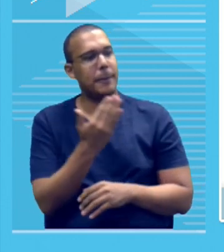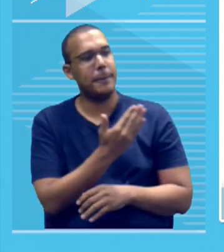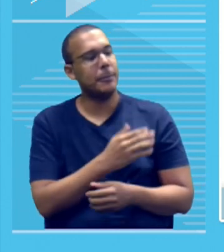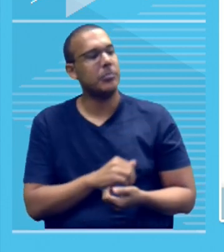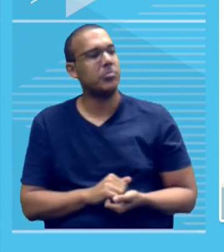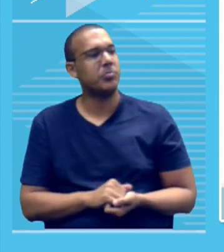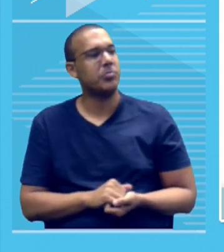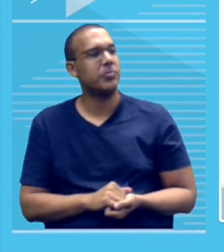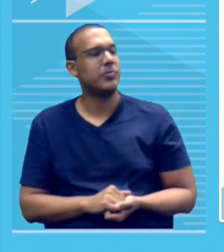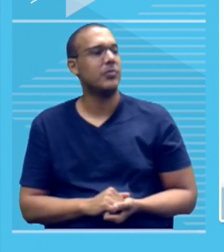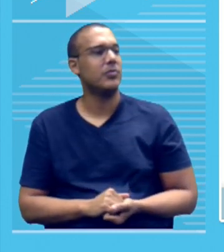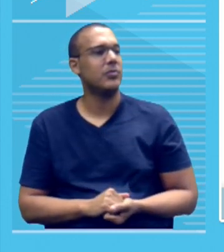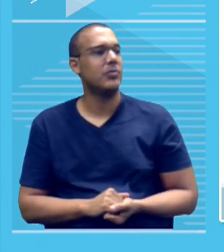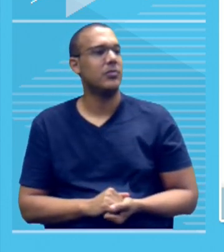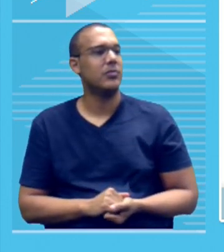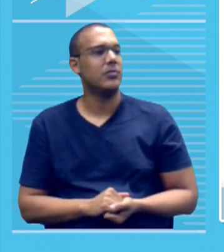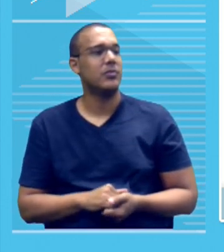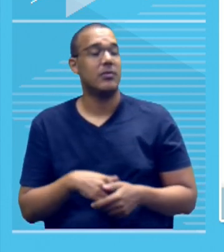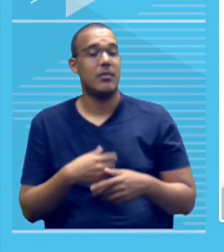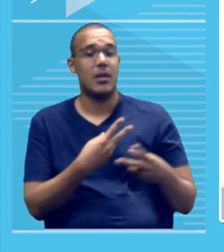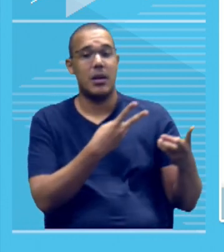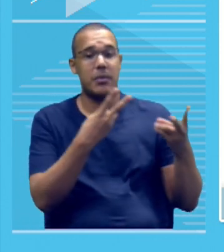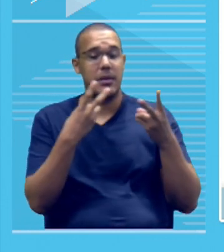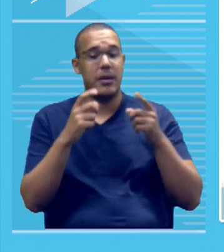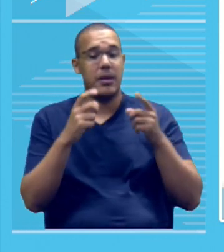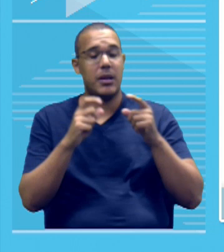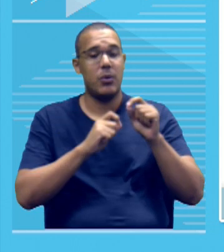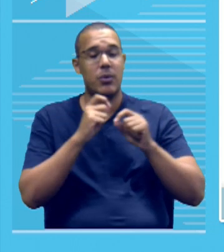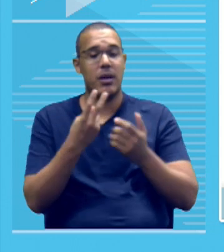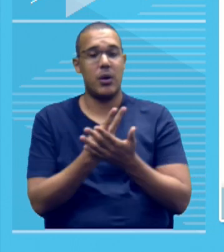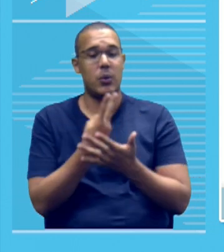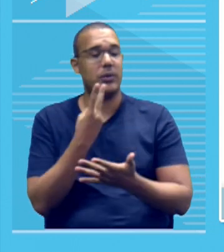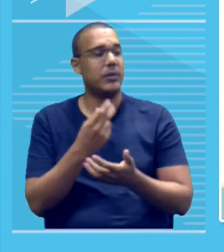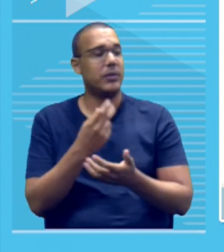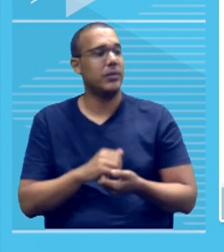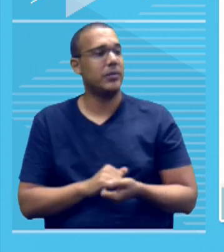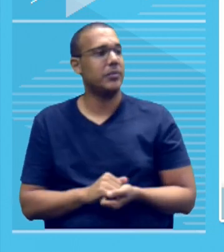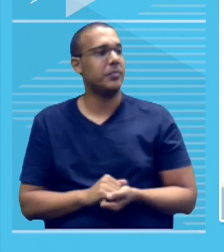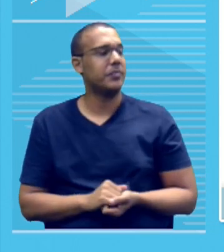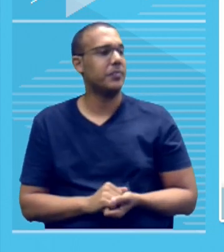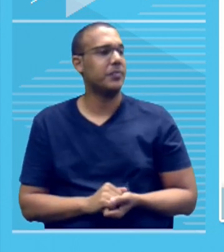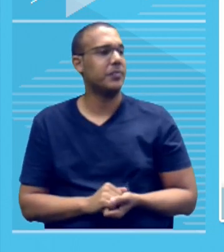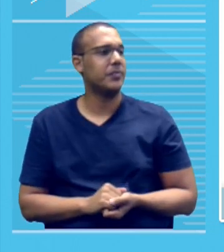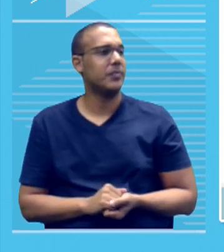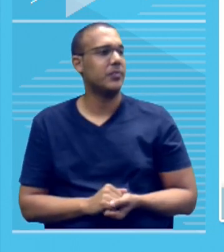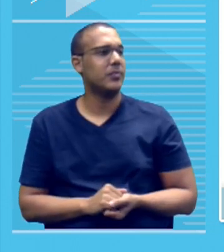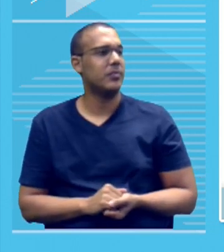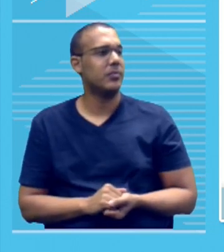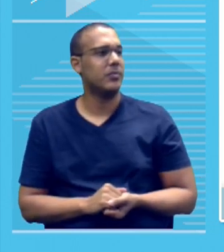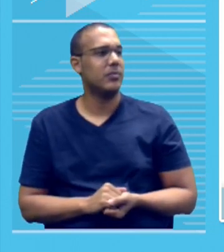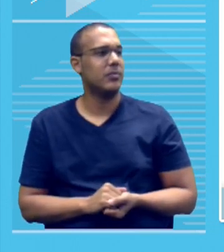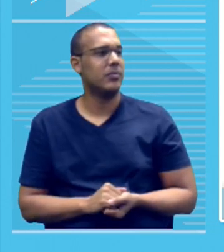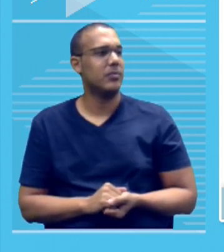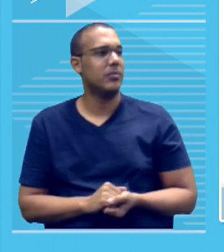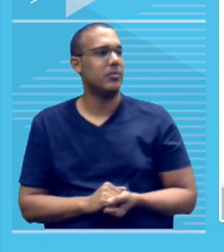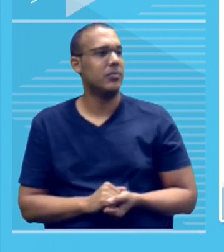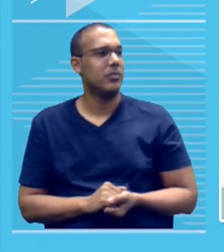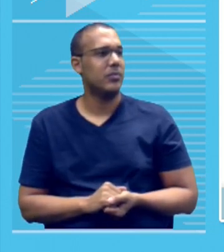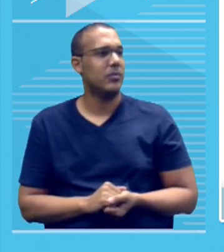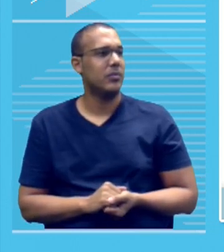você perceber bem, o que aconteceu foi o seguinte. Ó. Tá, vamos mostrar aqui. Ó. Foi